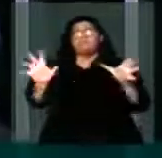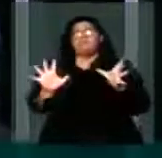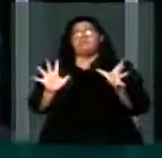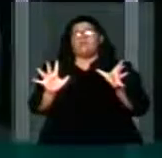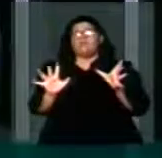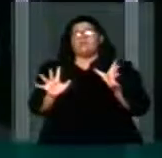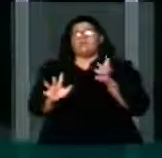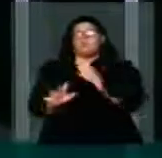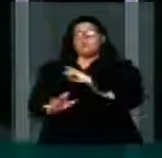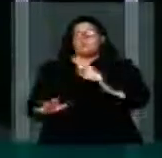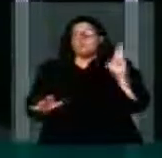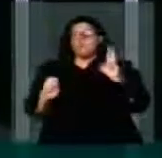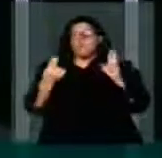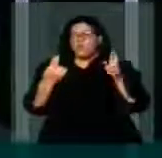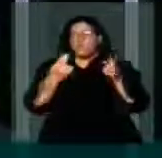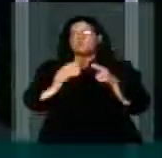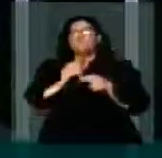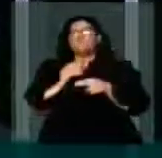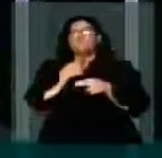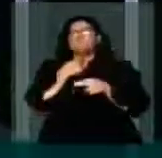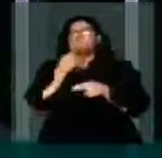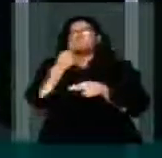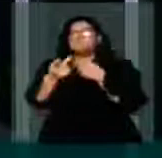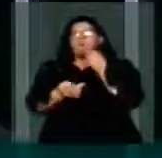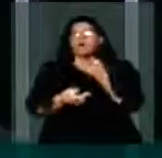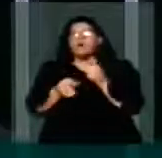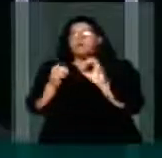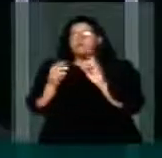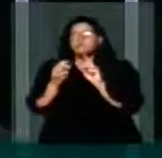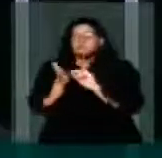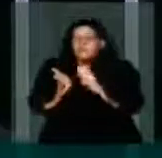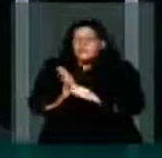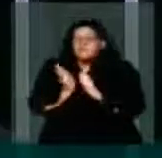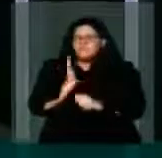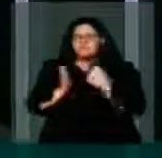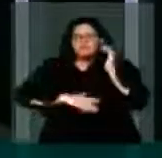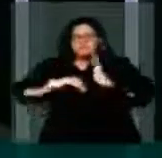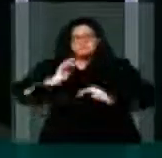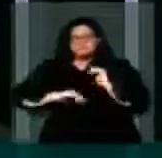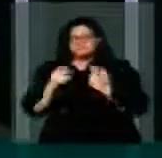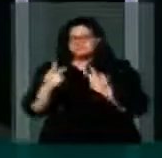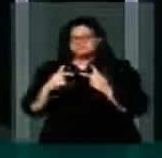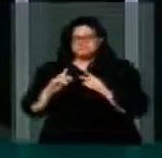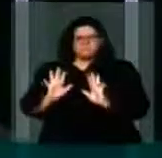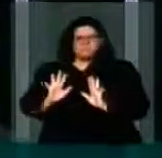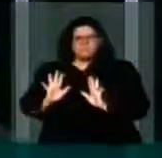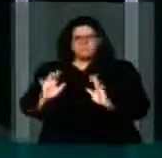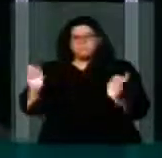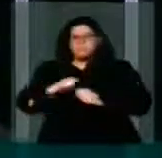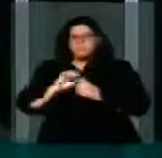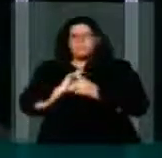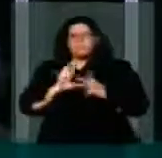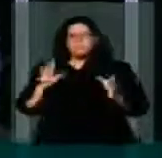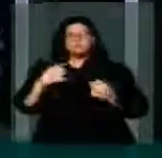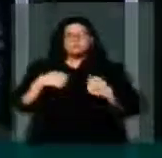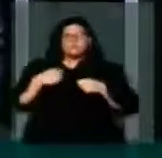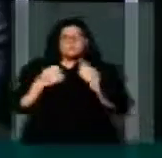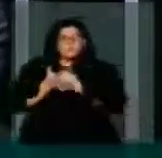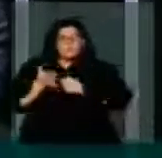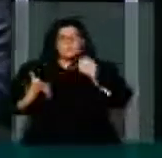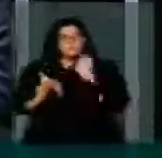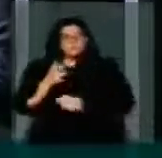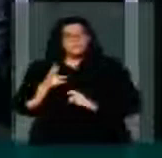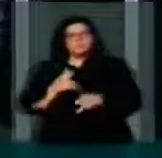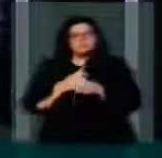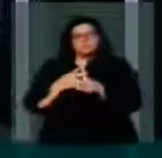religiosa. Estarei lutando para que cada vez mais nós tenhamos saúde de qualidade. Como eu dizia antes,